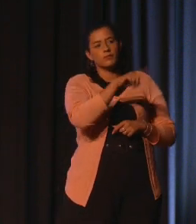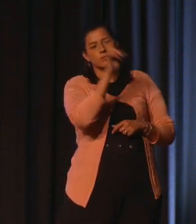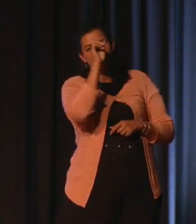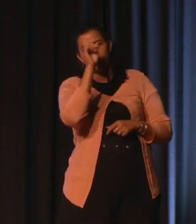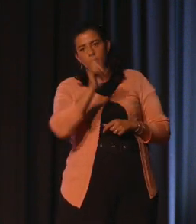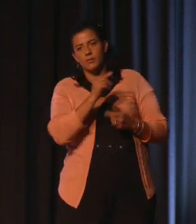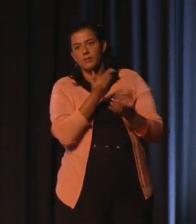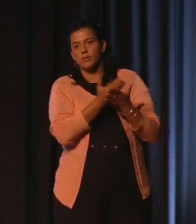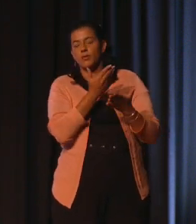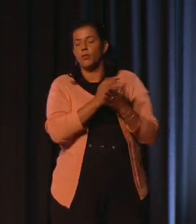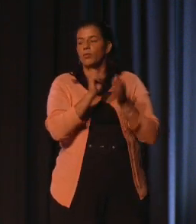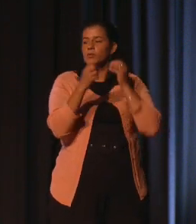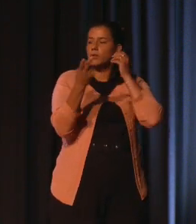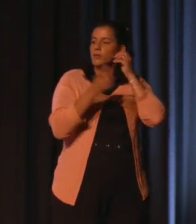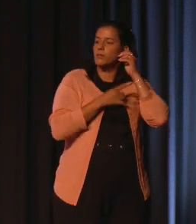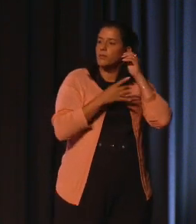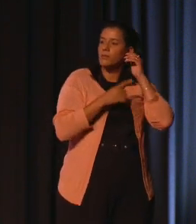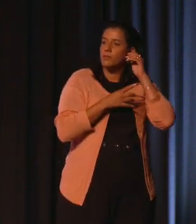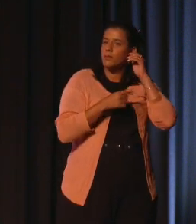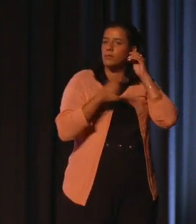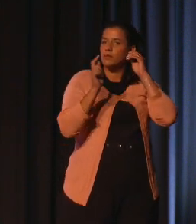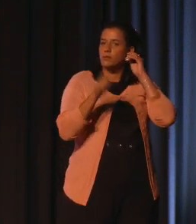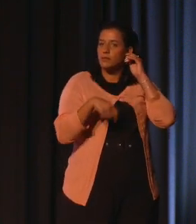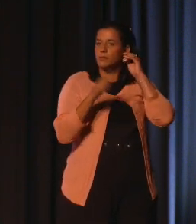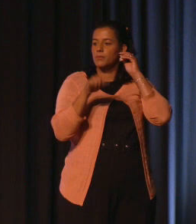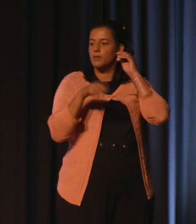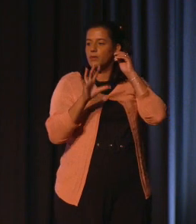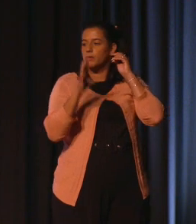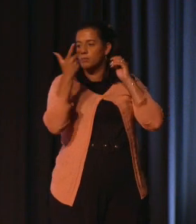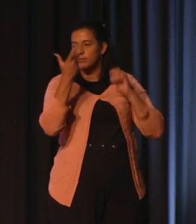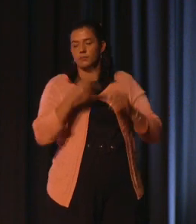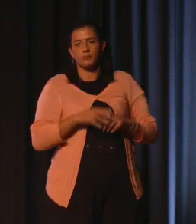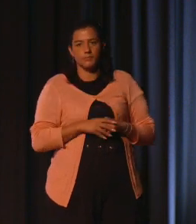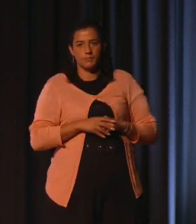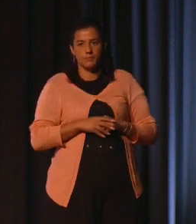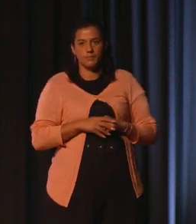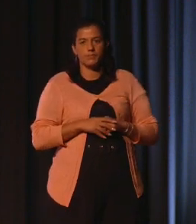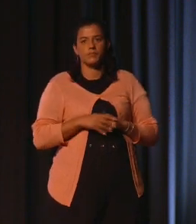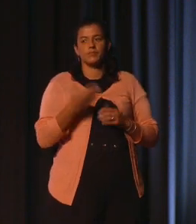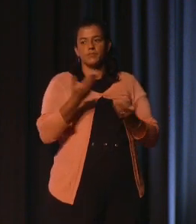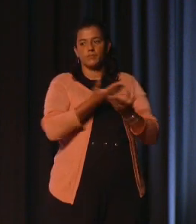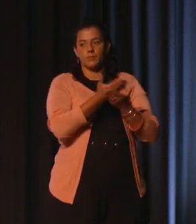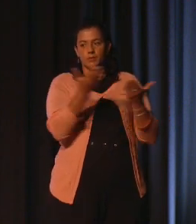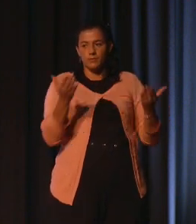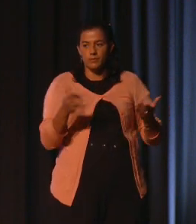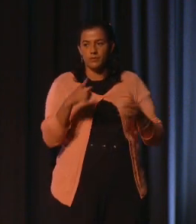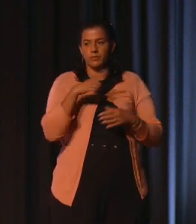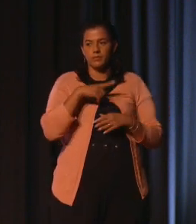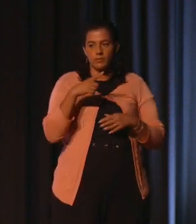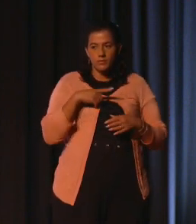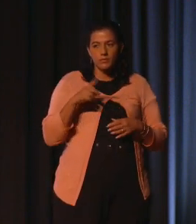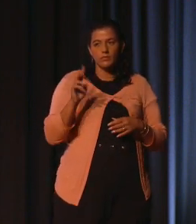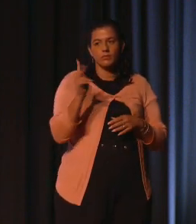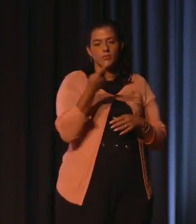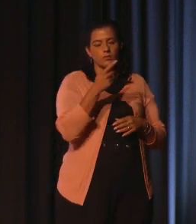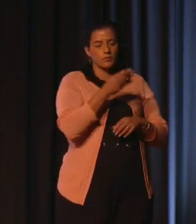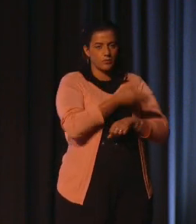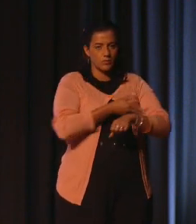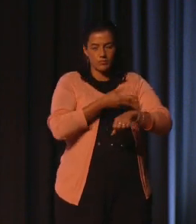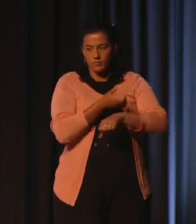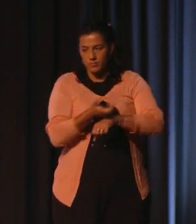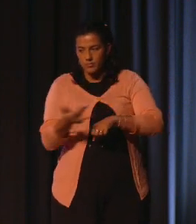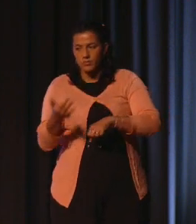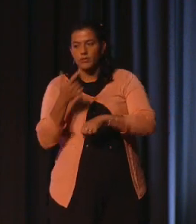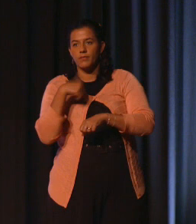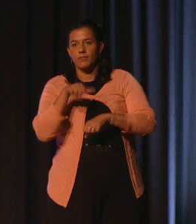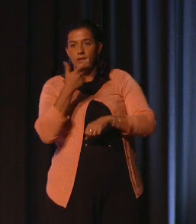quer estudar ou está com medo de fazer, porque isso acontece na odontologia. Então, vocês, como portadores de hemofilia, se o